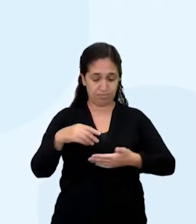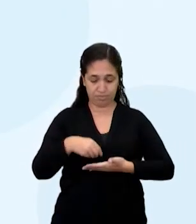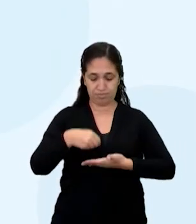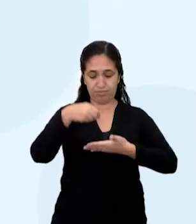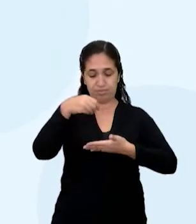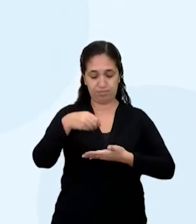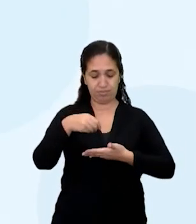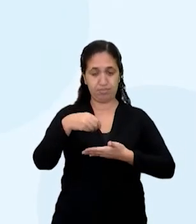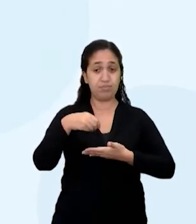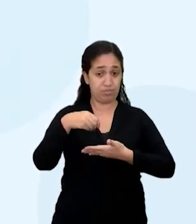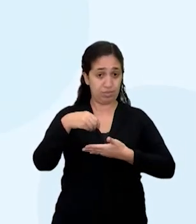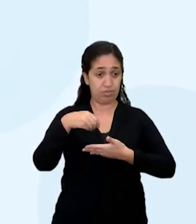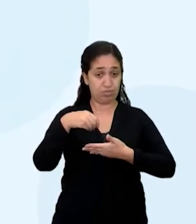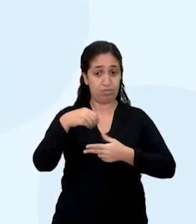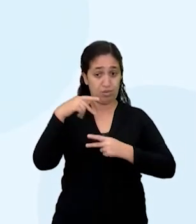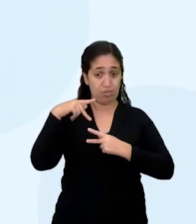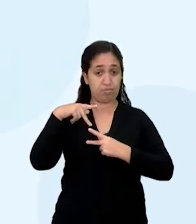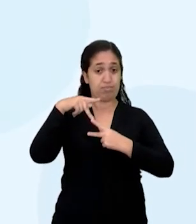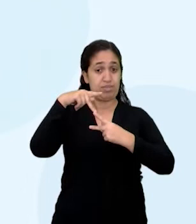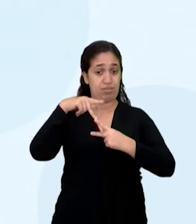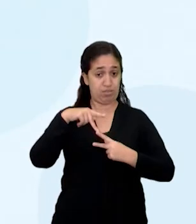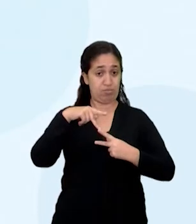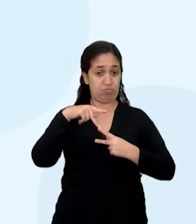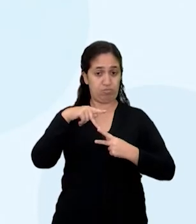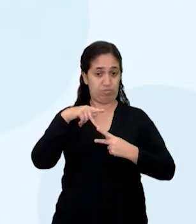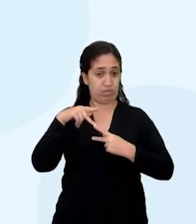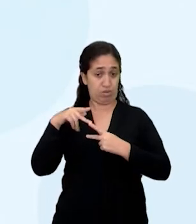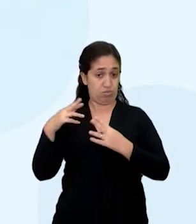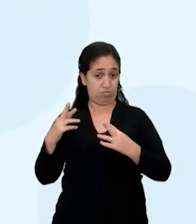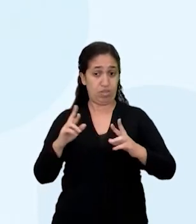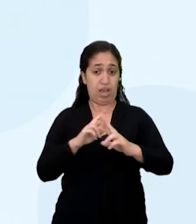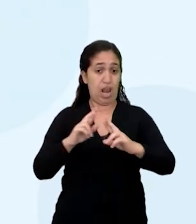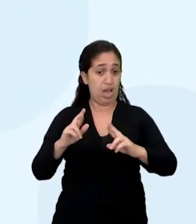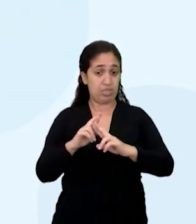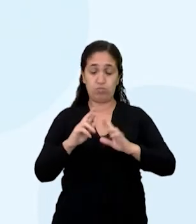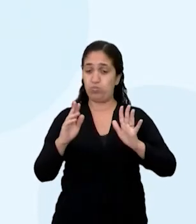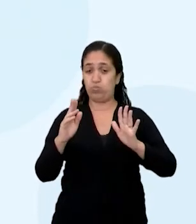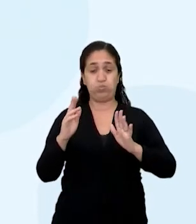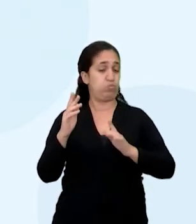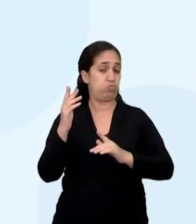ali seu papel sem nenhuma interação real com os